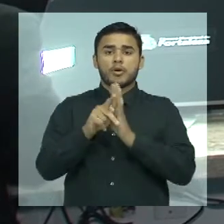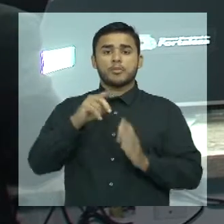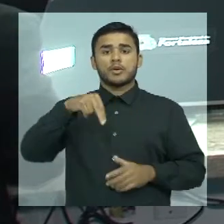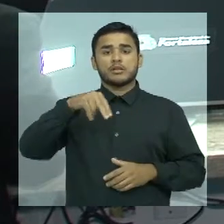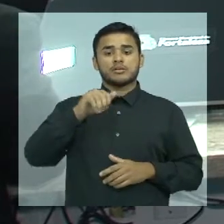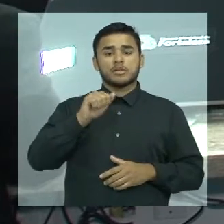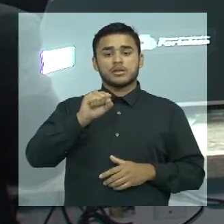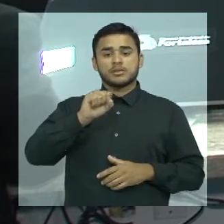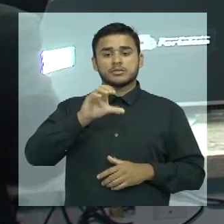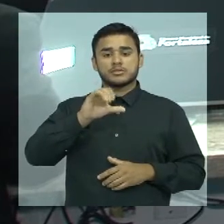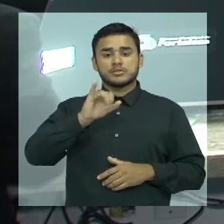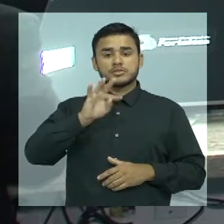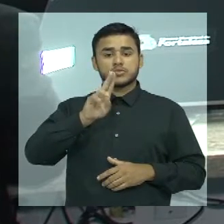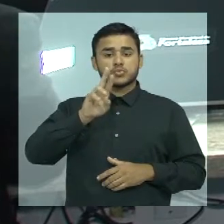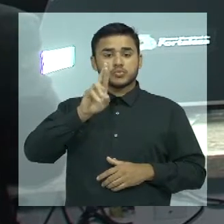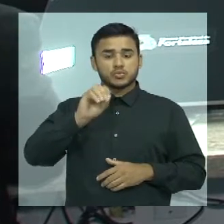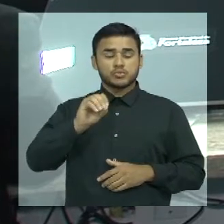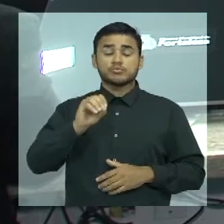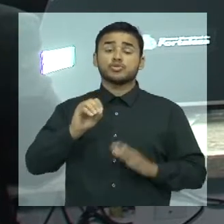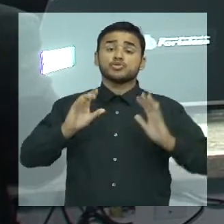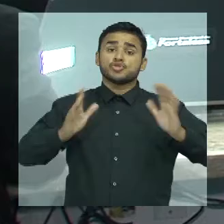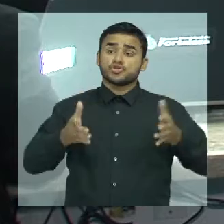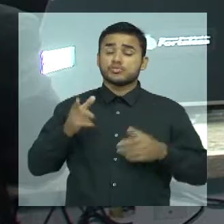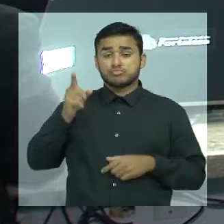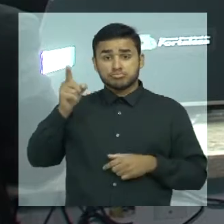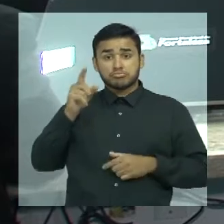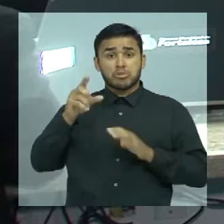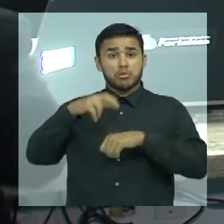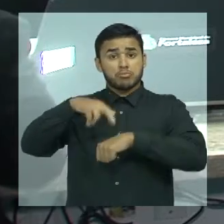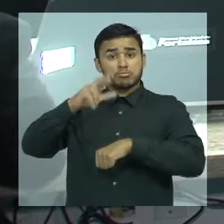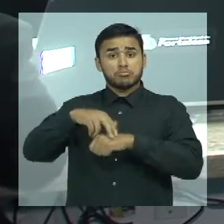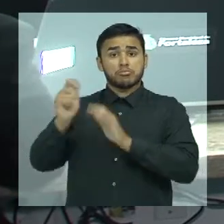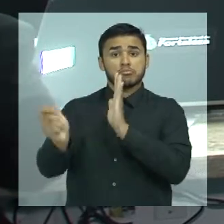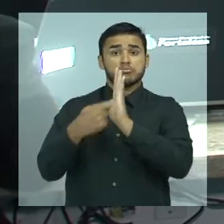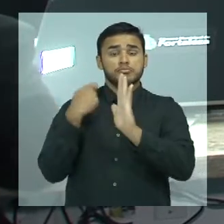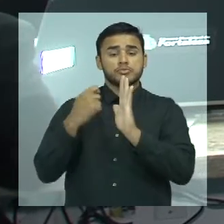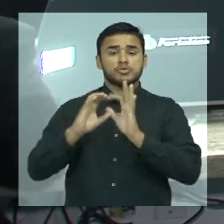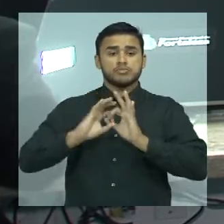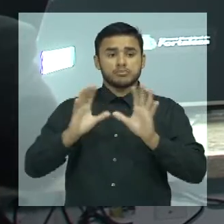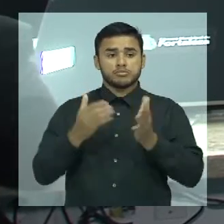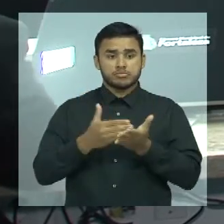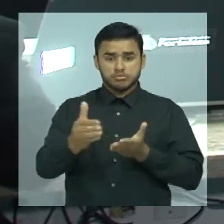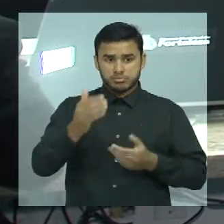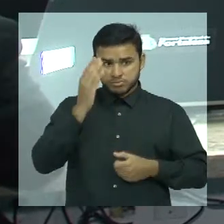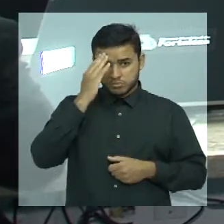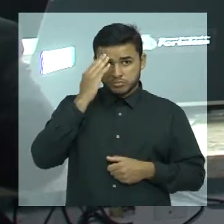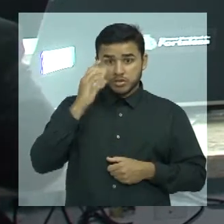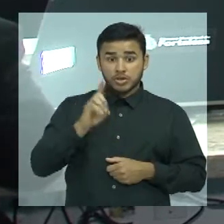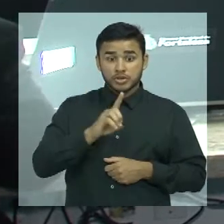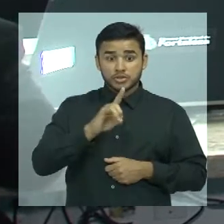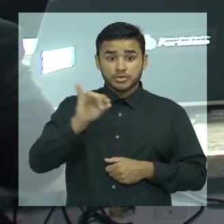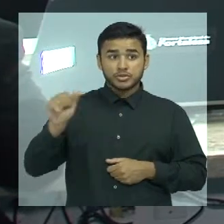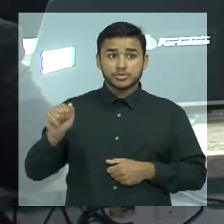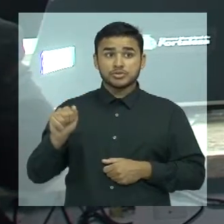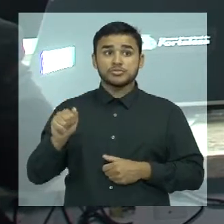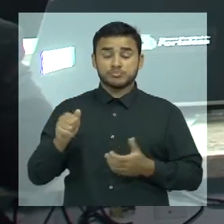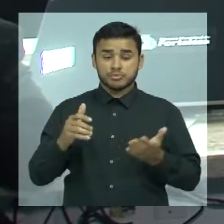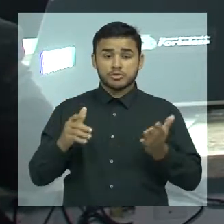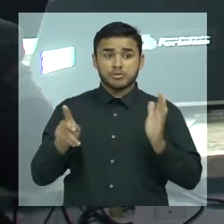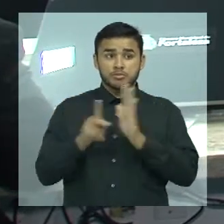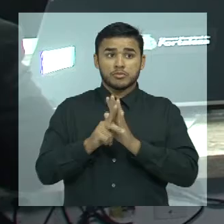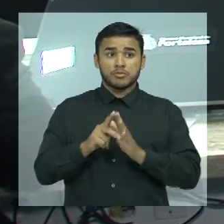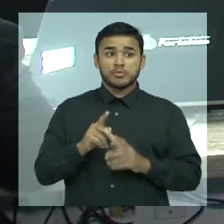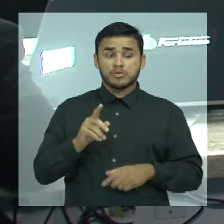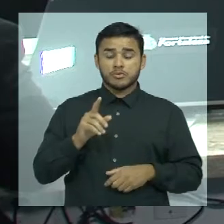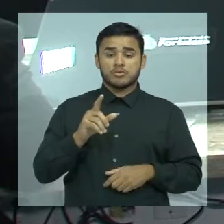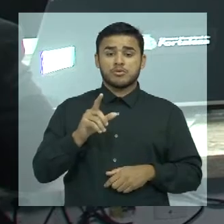foi sancionada recentemente pelo prefeito Roberto Cláudio. E agora, todo dia 8 de outubro, será lembrado como o Dia do